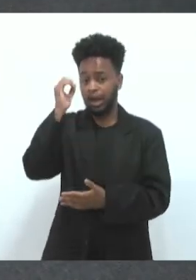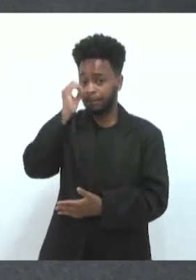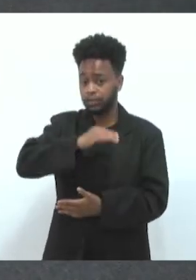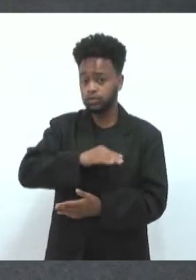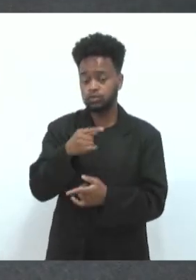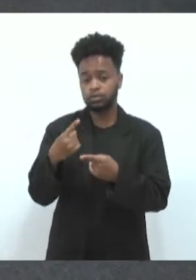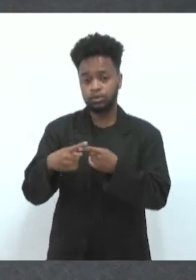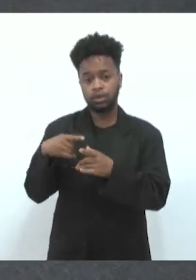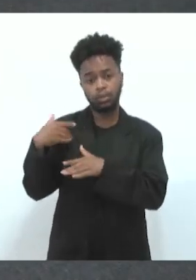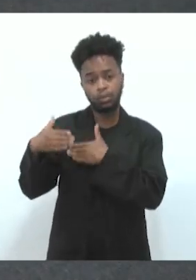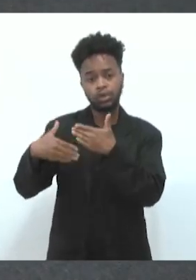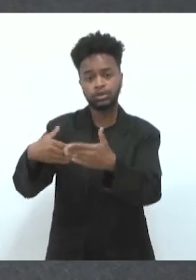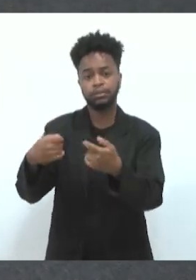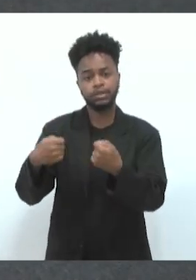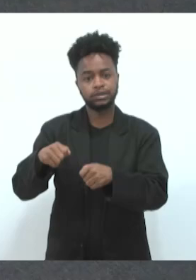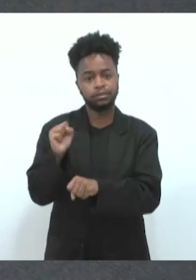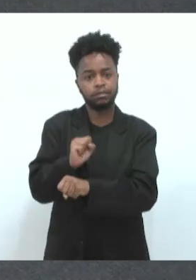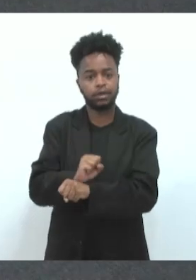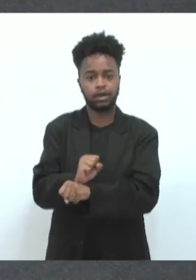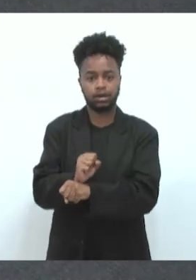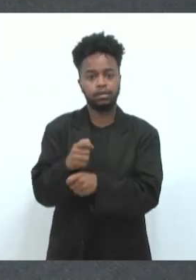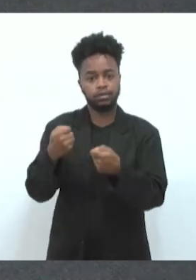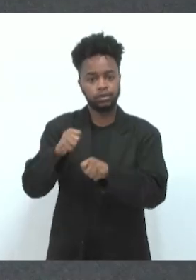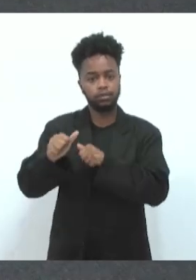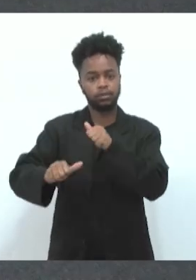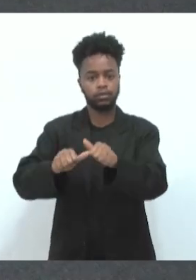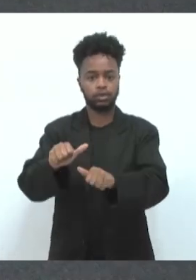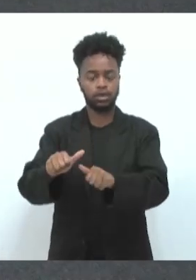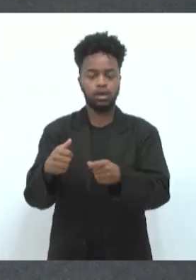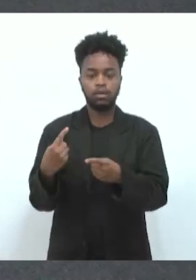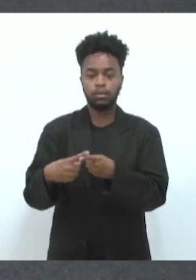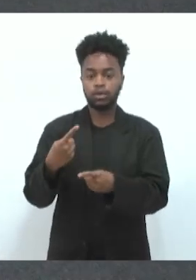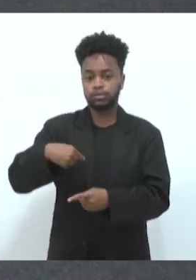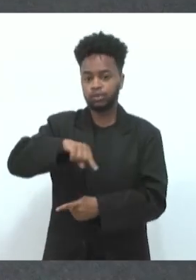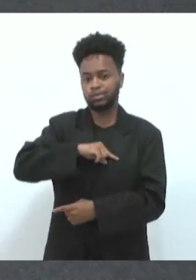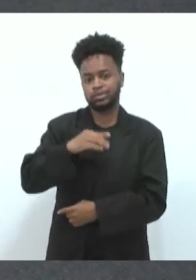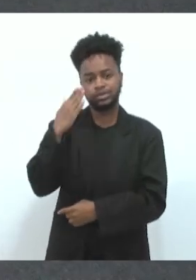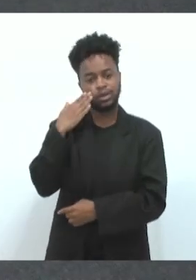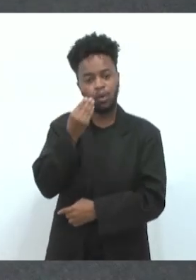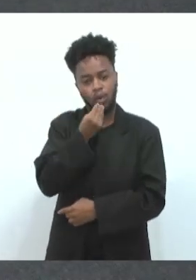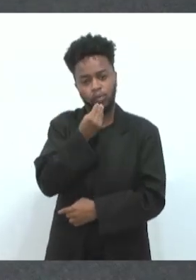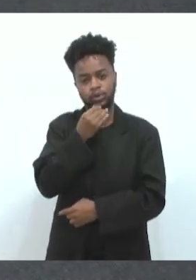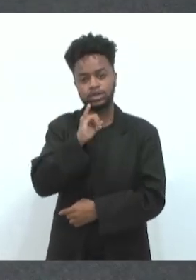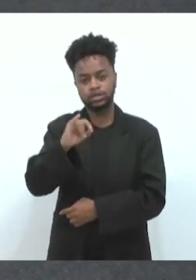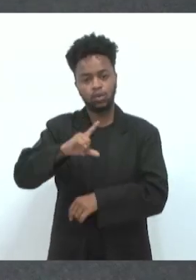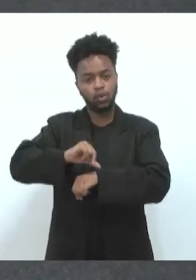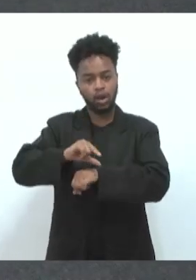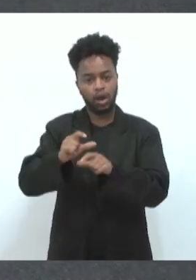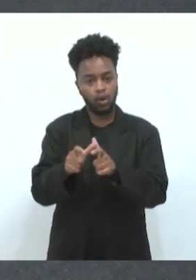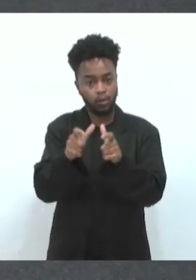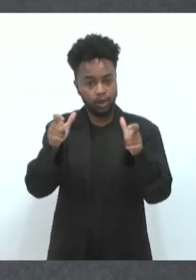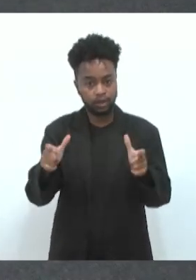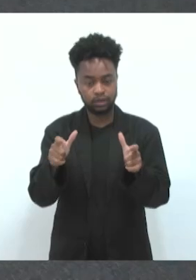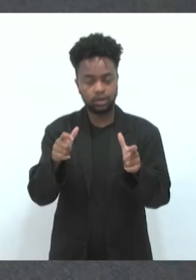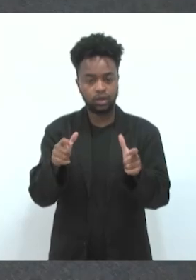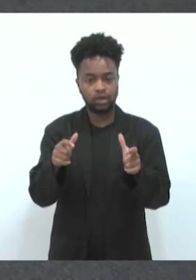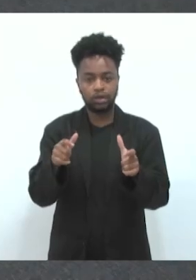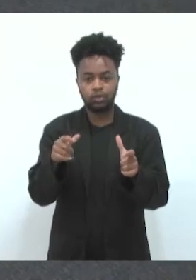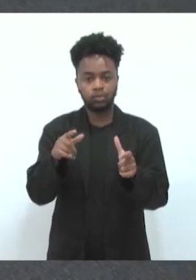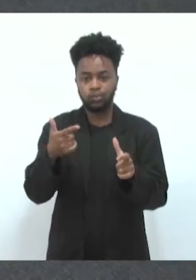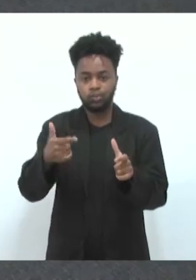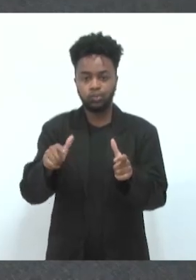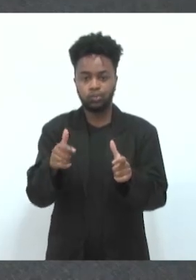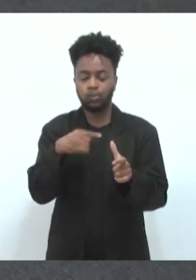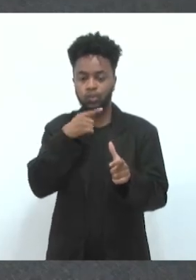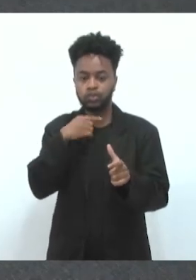um processo que precisa ser revertido. Obviamente, a gente sabe que a ampliação da carga horária não substitui o